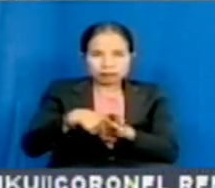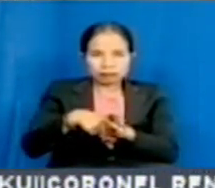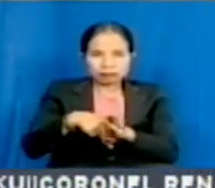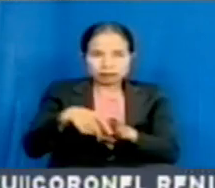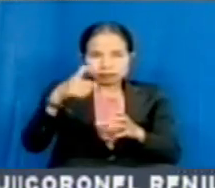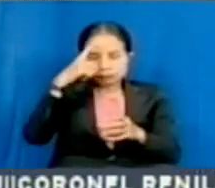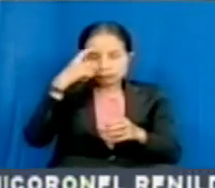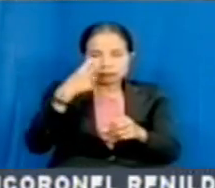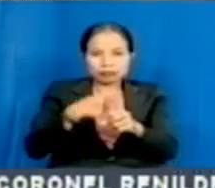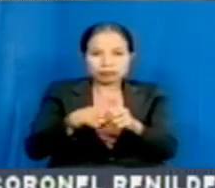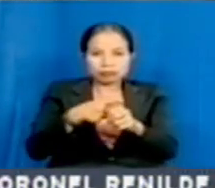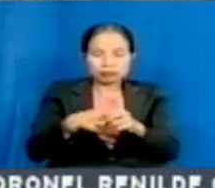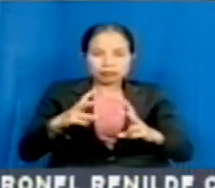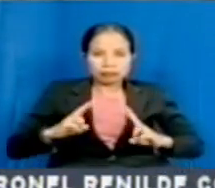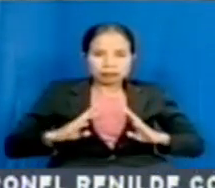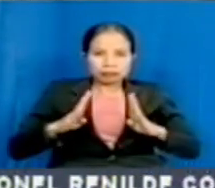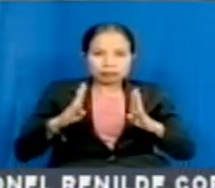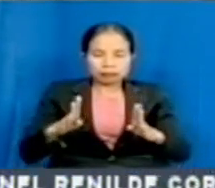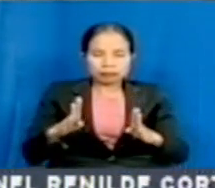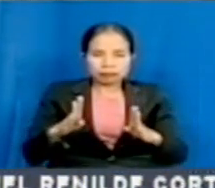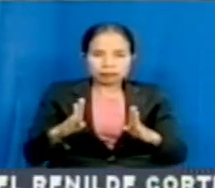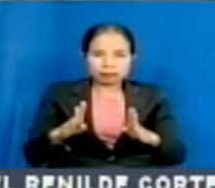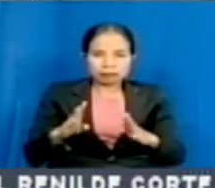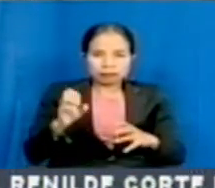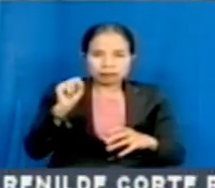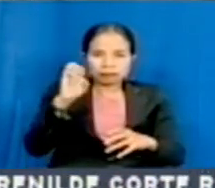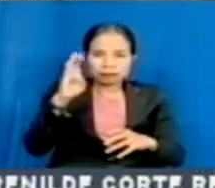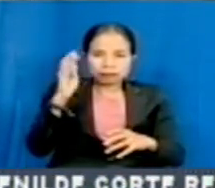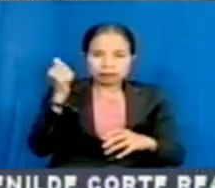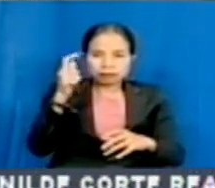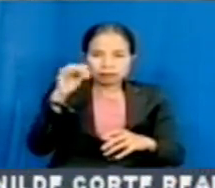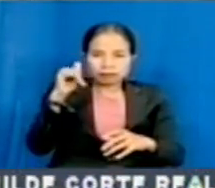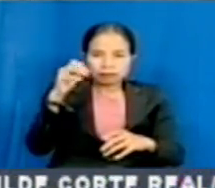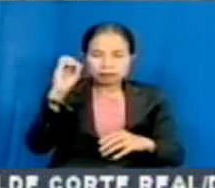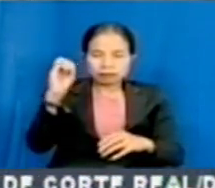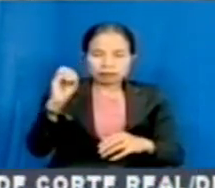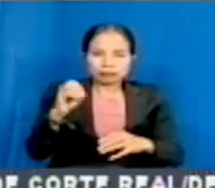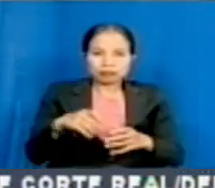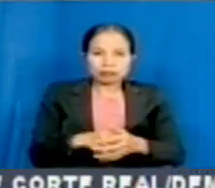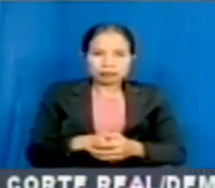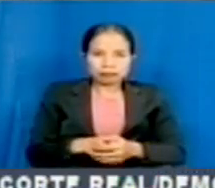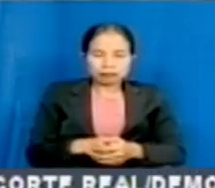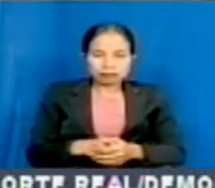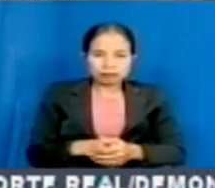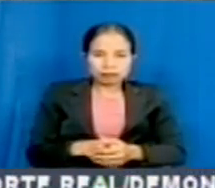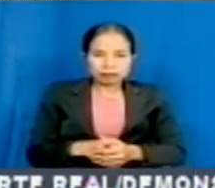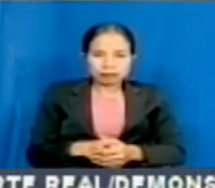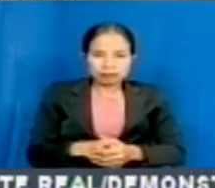momento neva a Saruso Sebastião Gomes mos se ansa